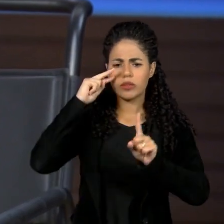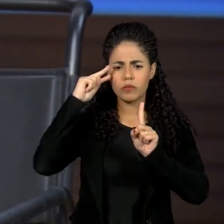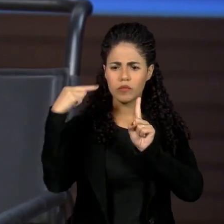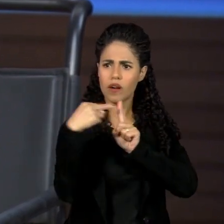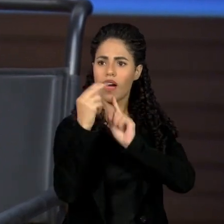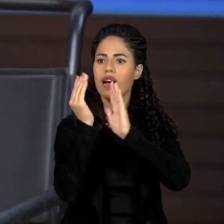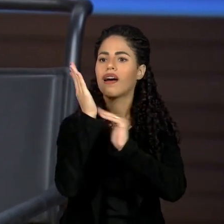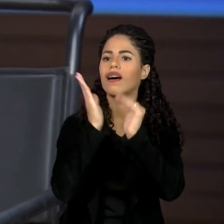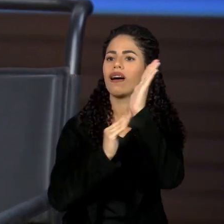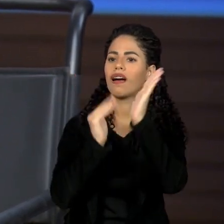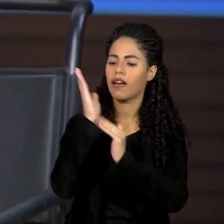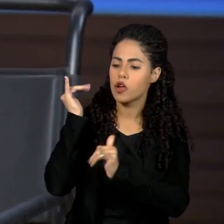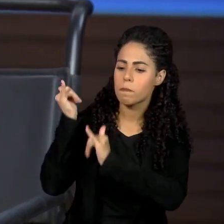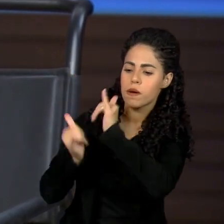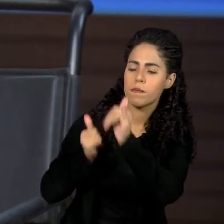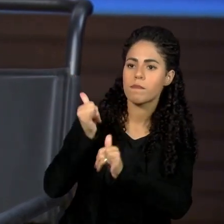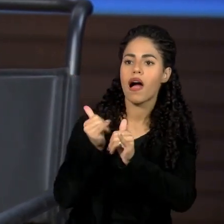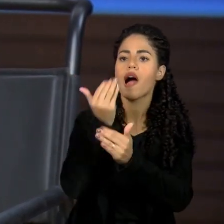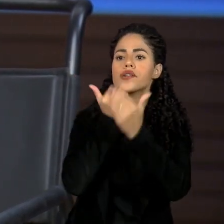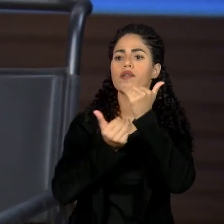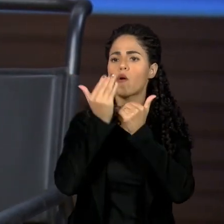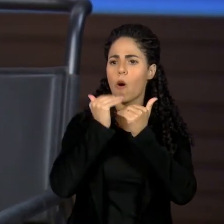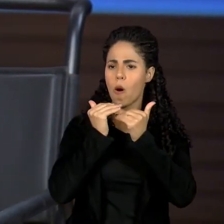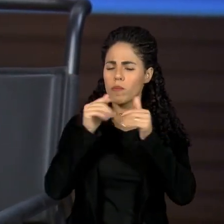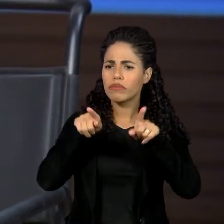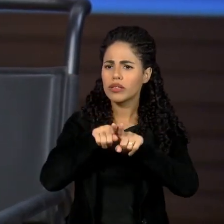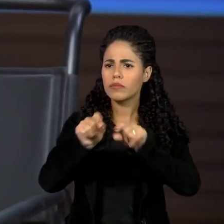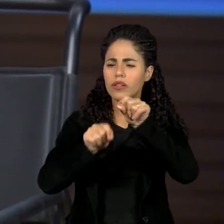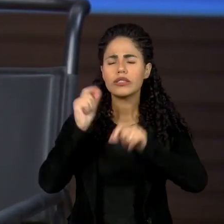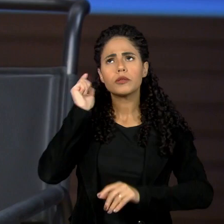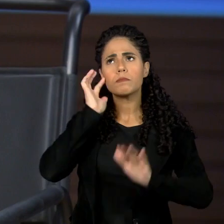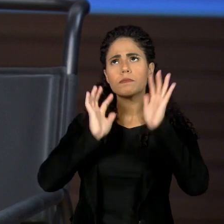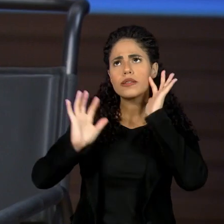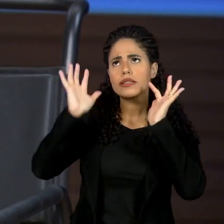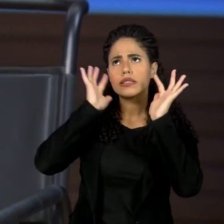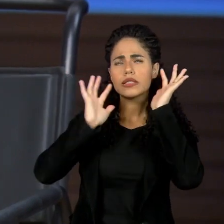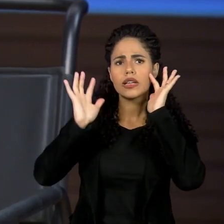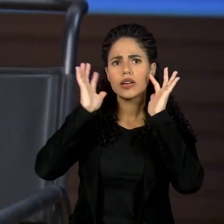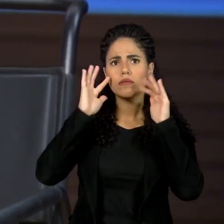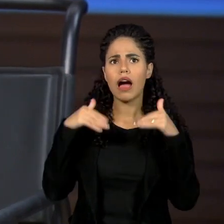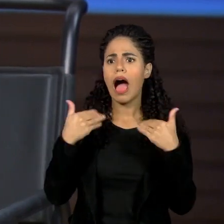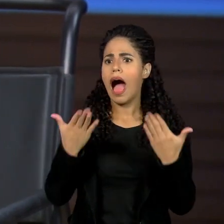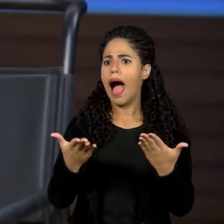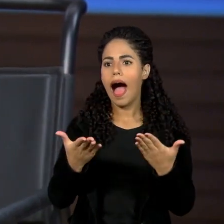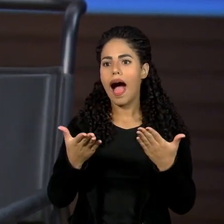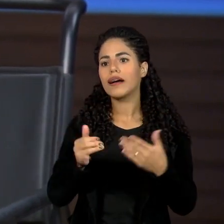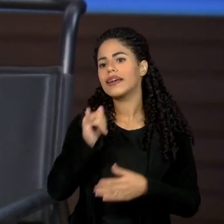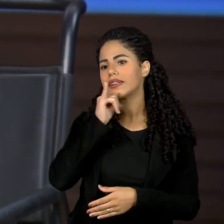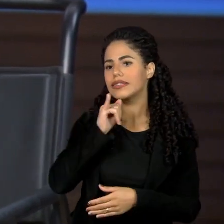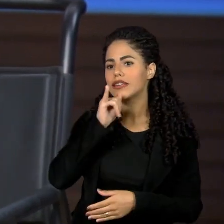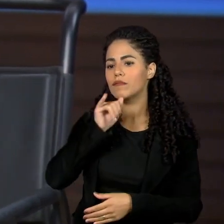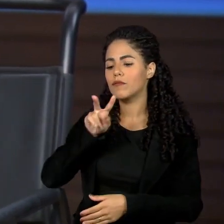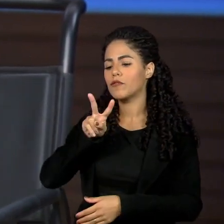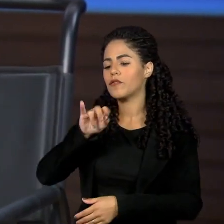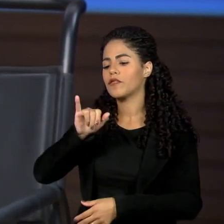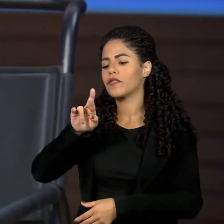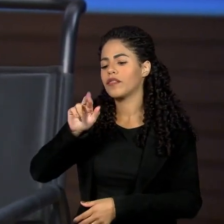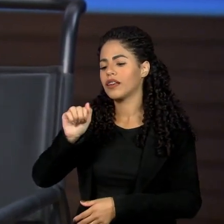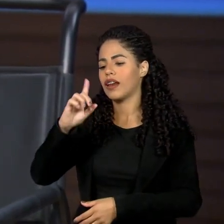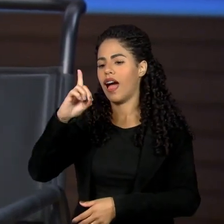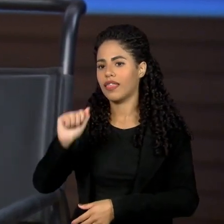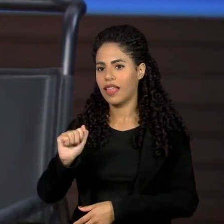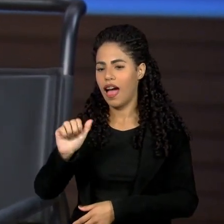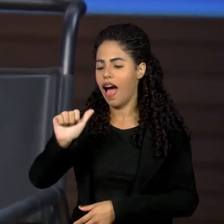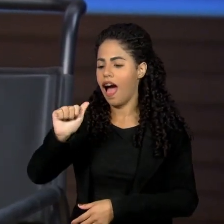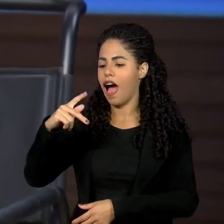folclore ou das tradições alimentares como estáticas, né? Então a gente pensa, sei lá, no virado à paulista, como aquele prato que vai ficar para